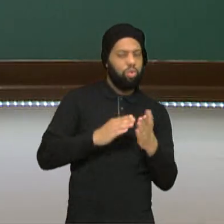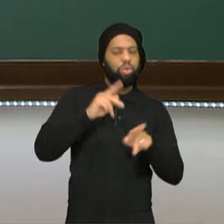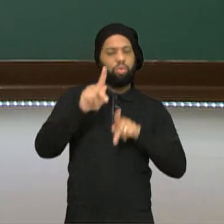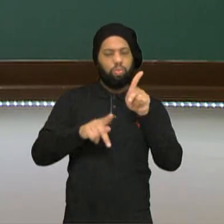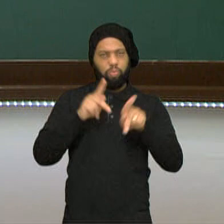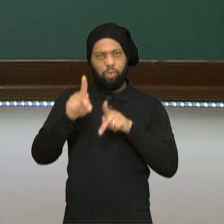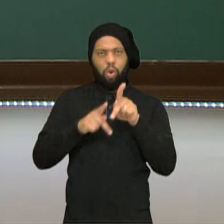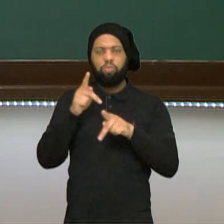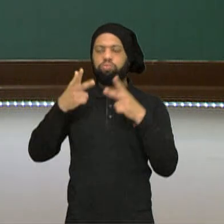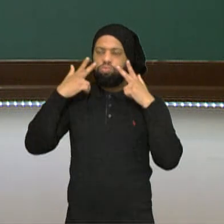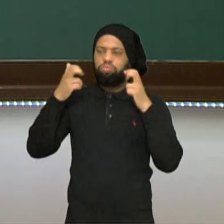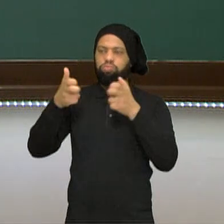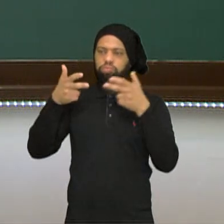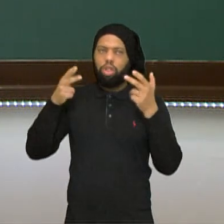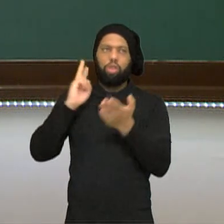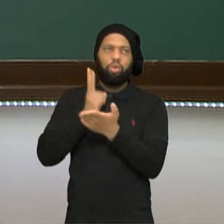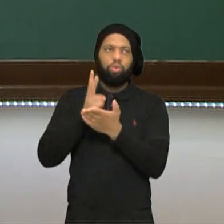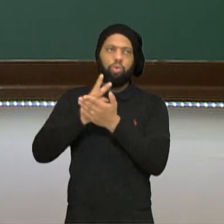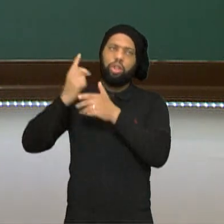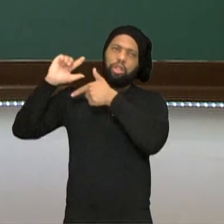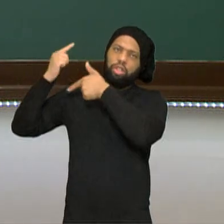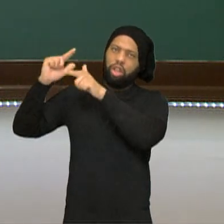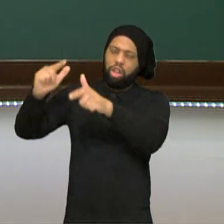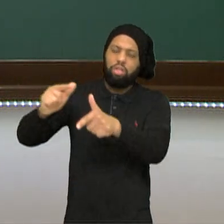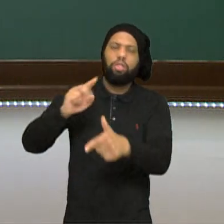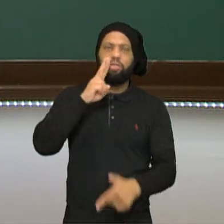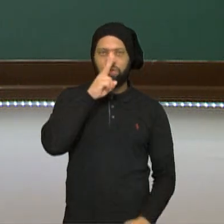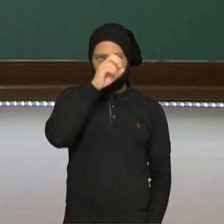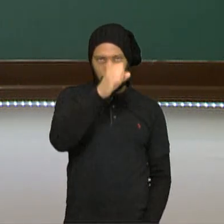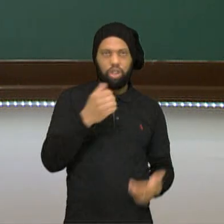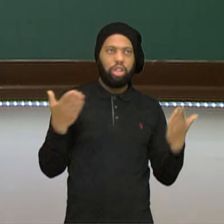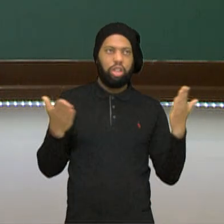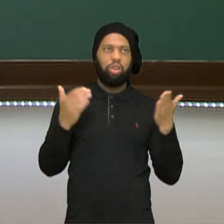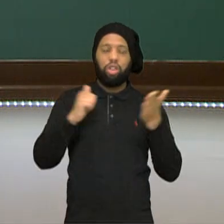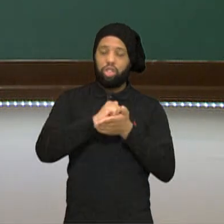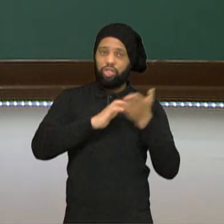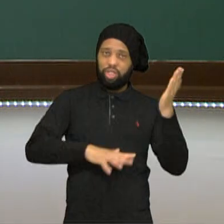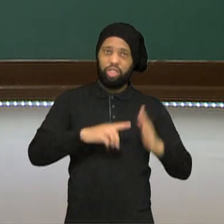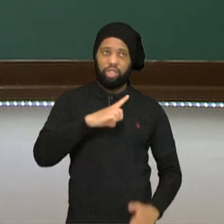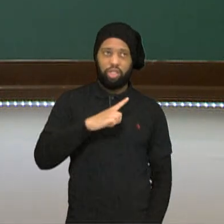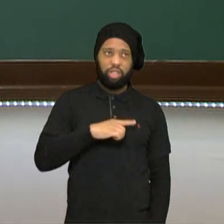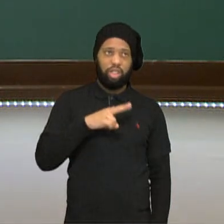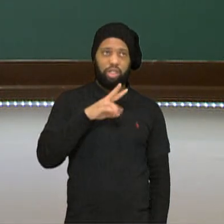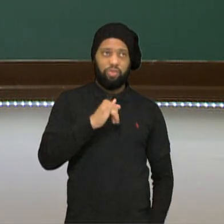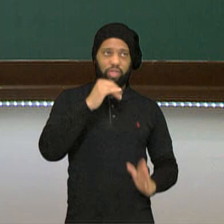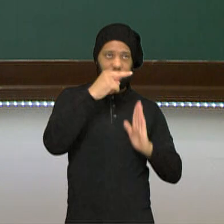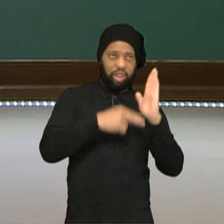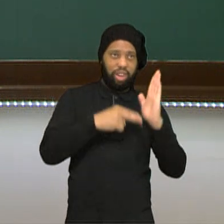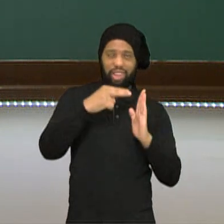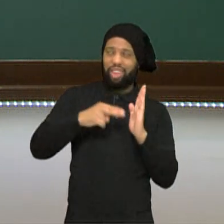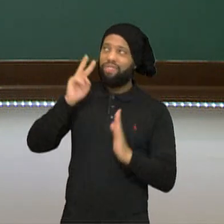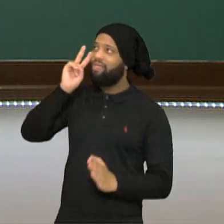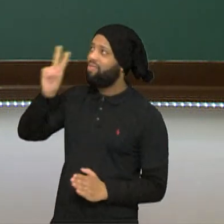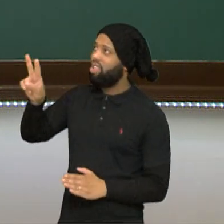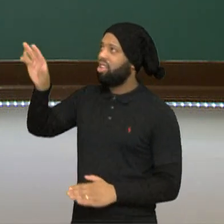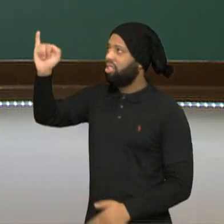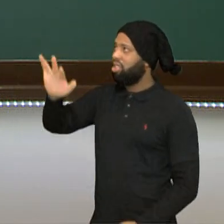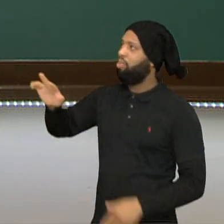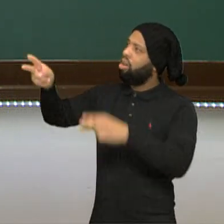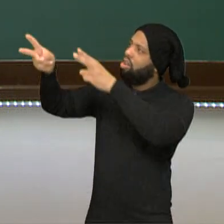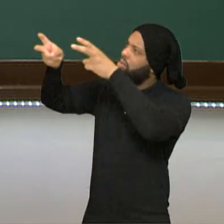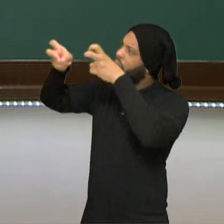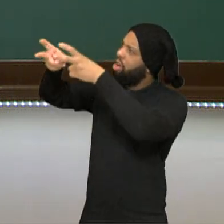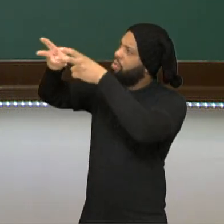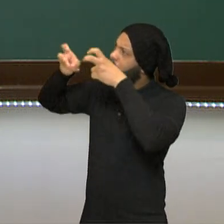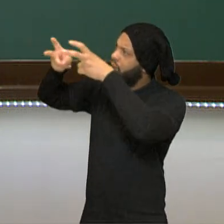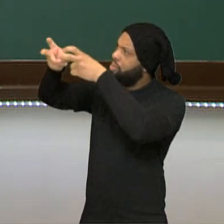essa tradição bem forte também. Então, atividade, né? Então, vamos ler um pouquinho essa imagem. Então, observe a